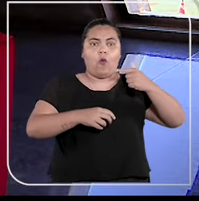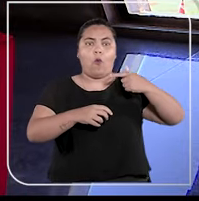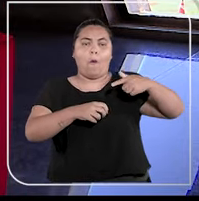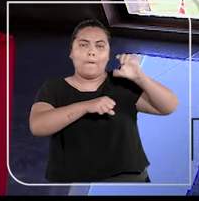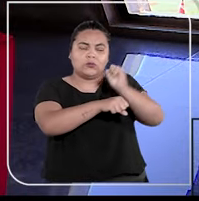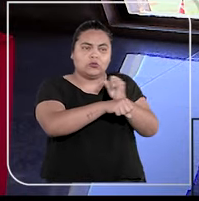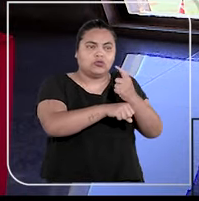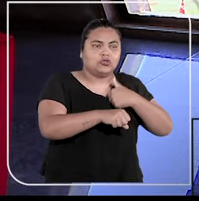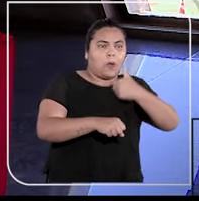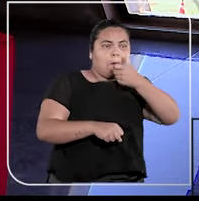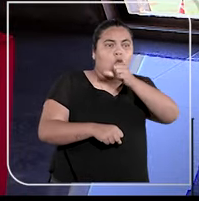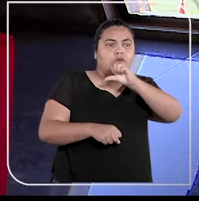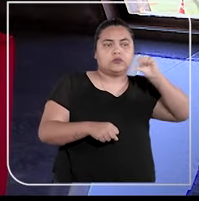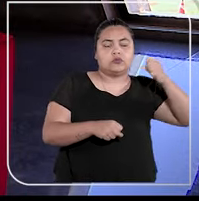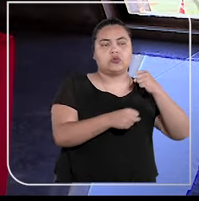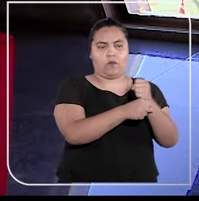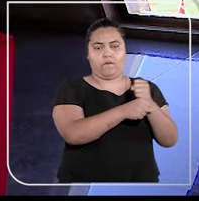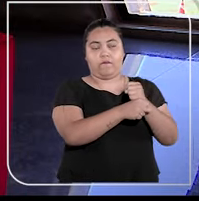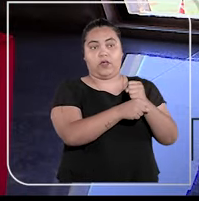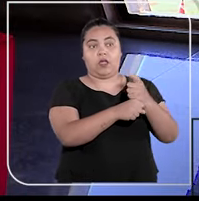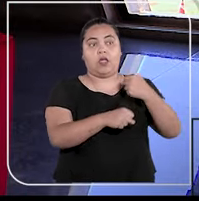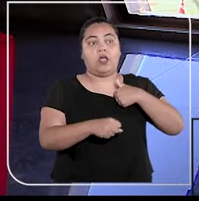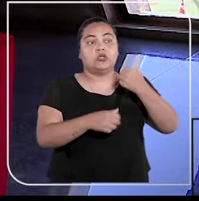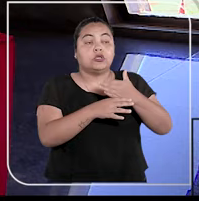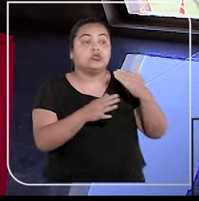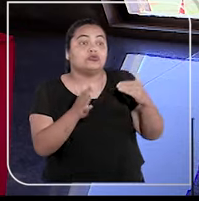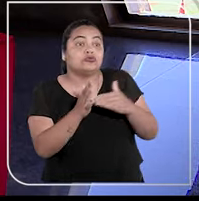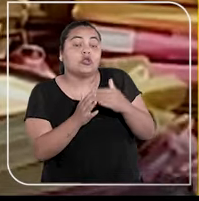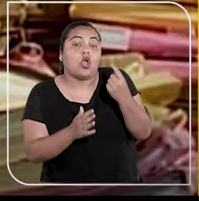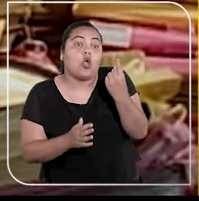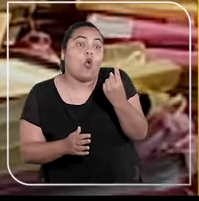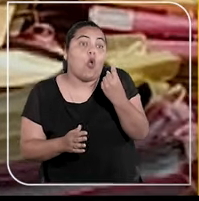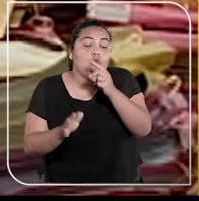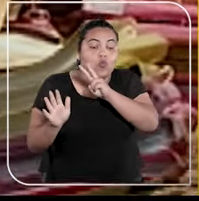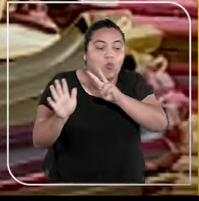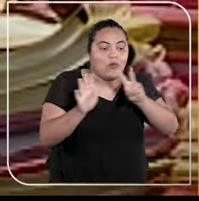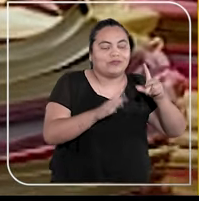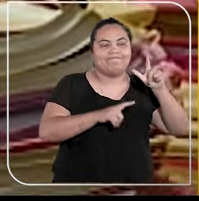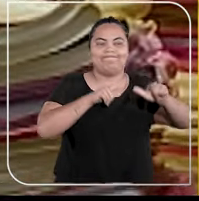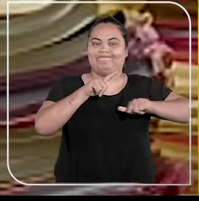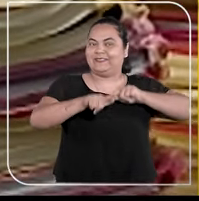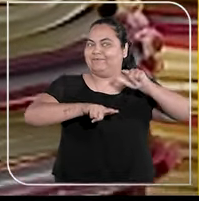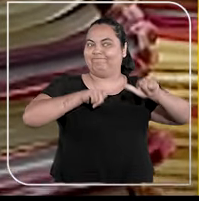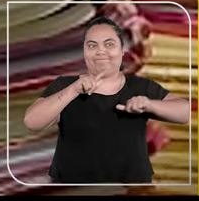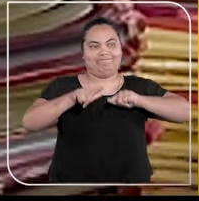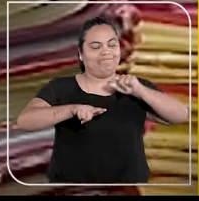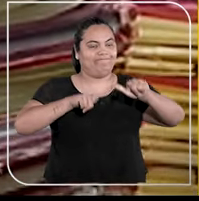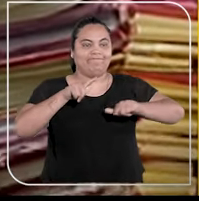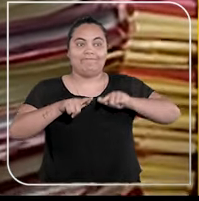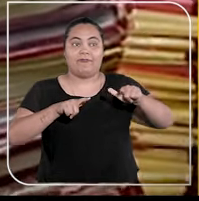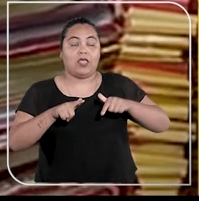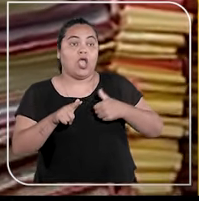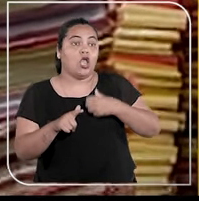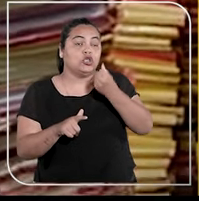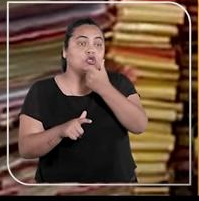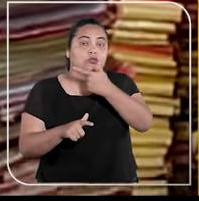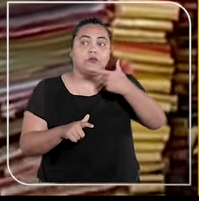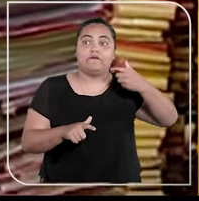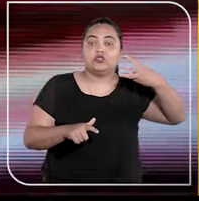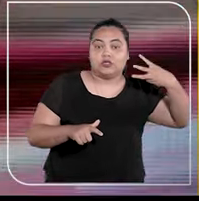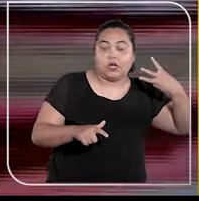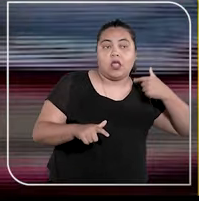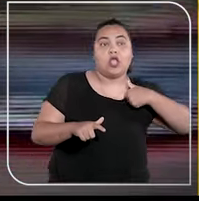distribuição de 1990 é equivalente ao volume de distribuição de apenas uma semana de trabalho de